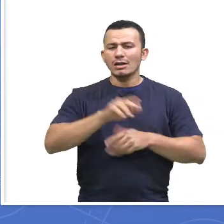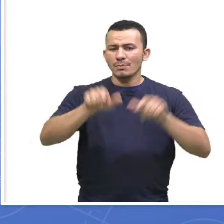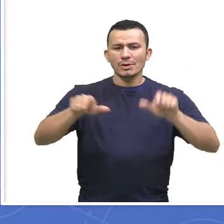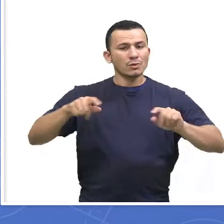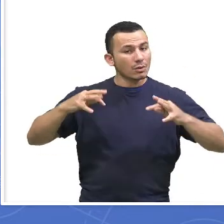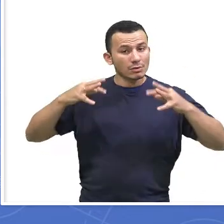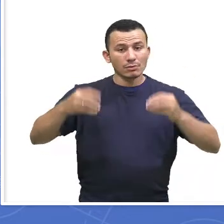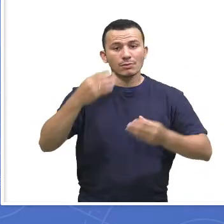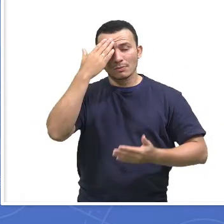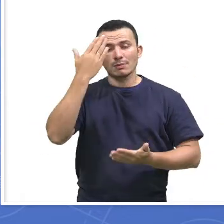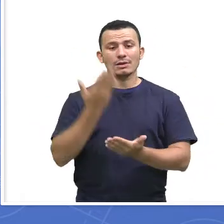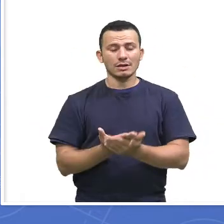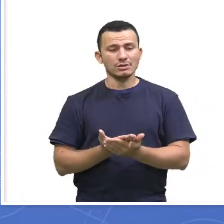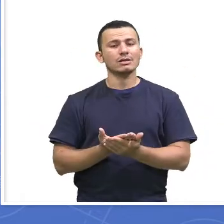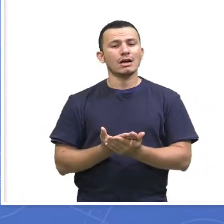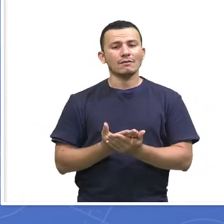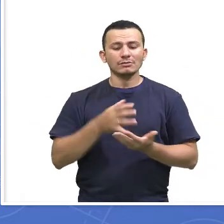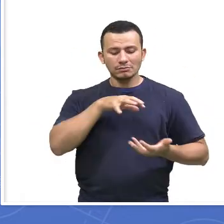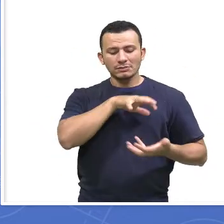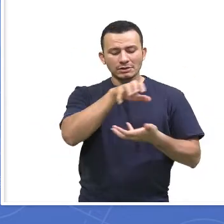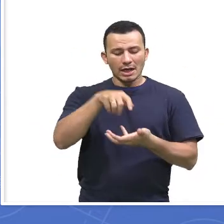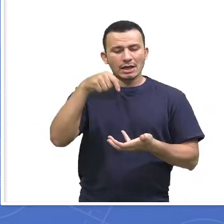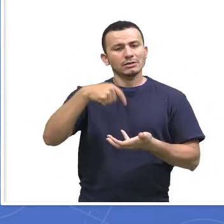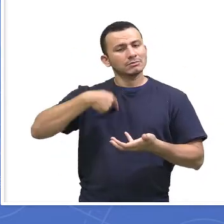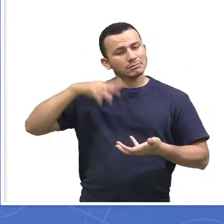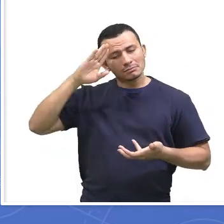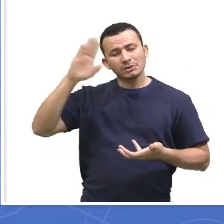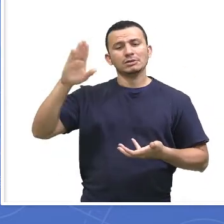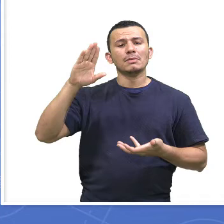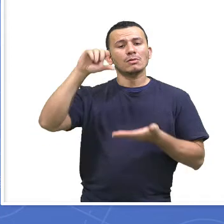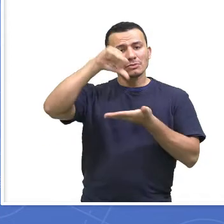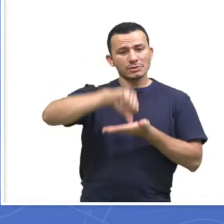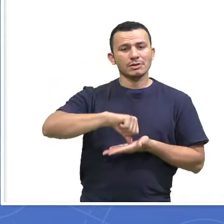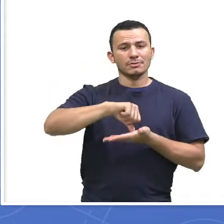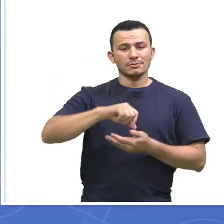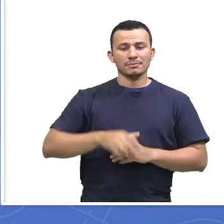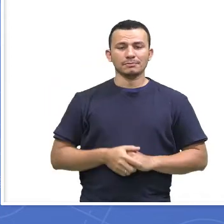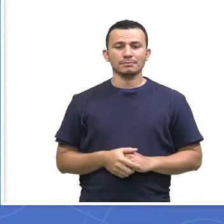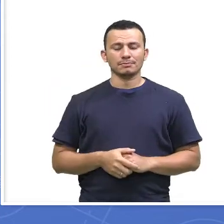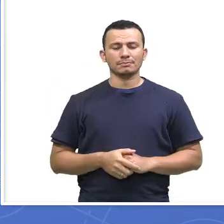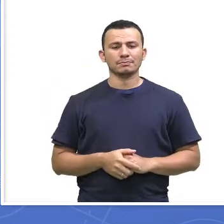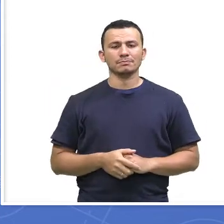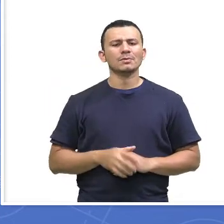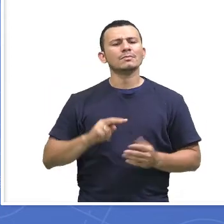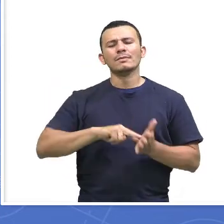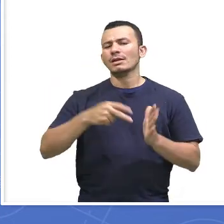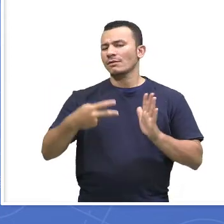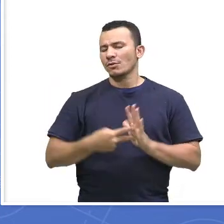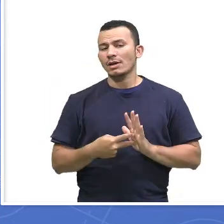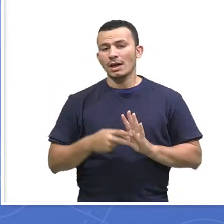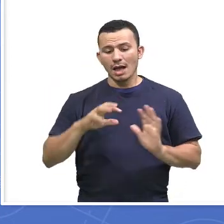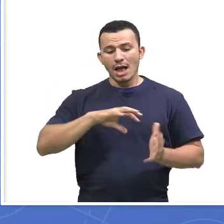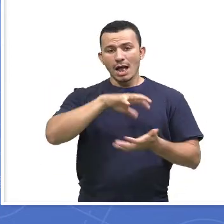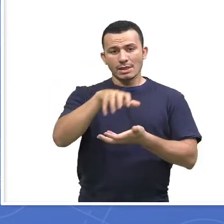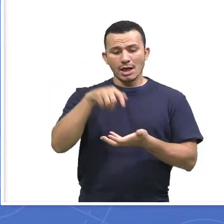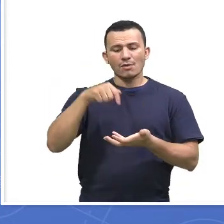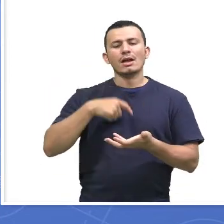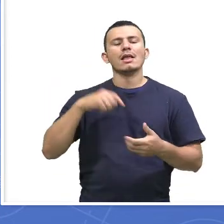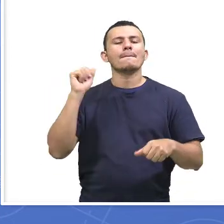acreditava piamente que a Terra era o centro. O que quer dizer isso? Quer dizer que a Terra estava